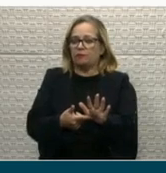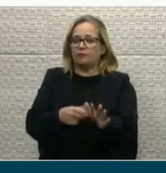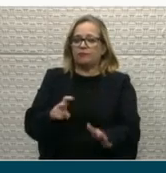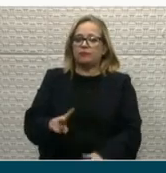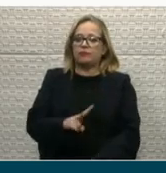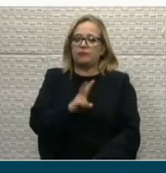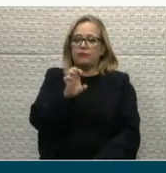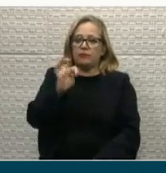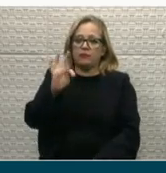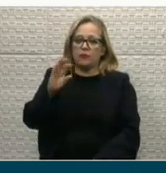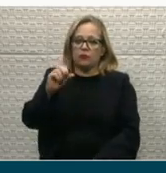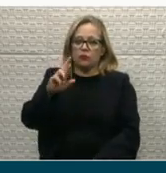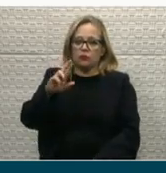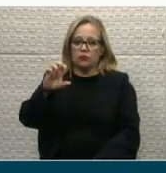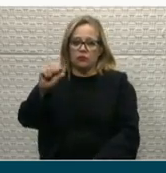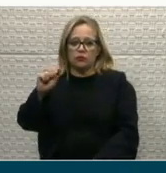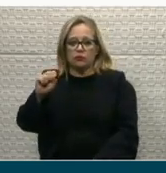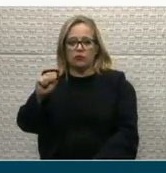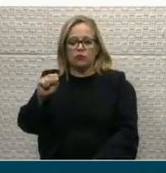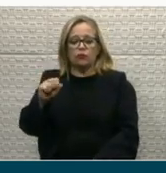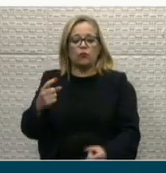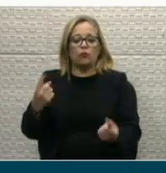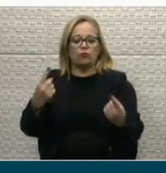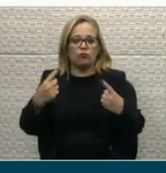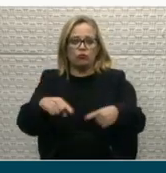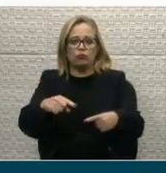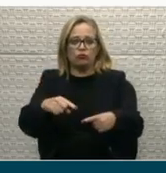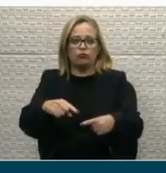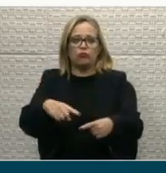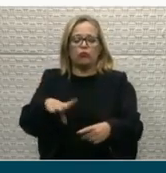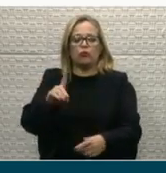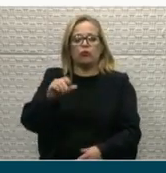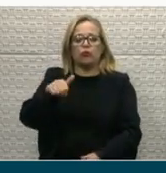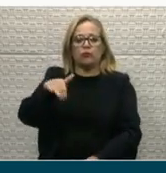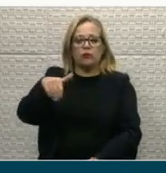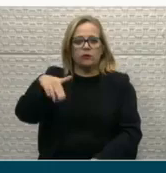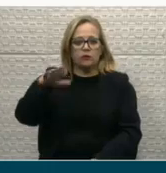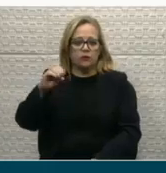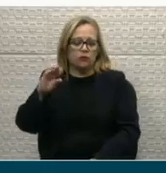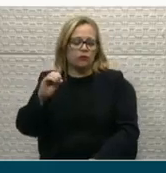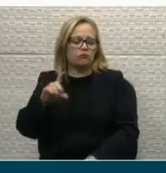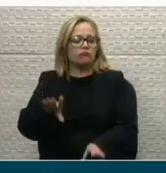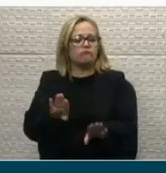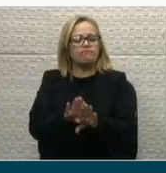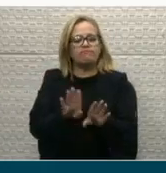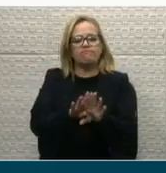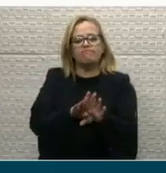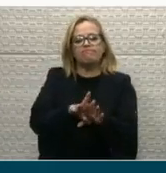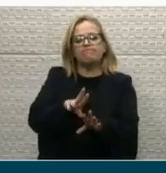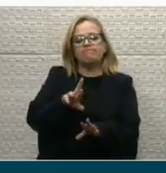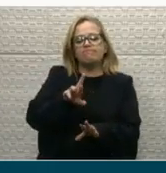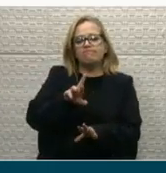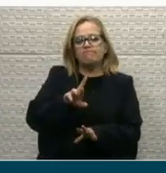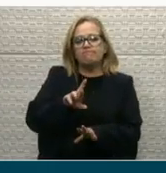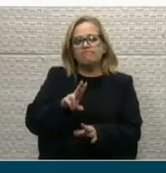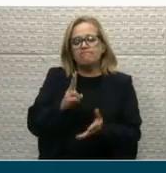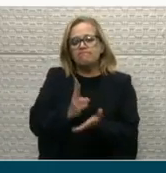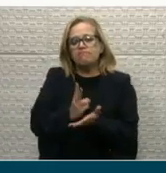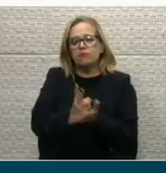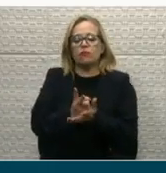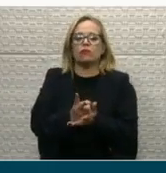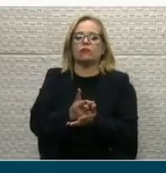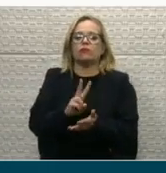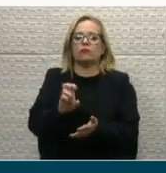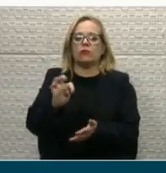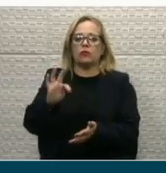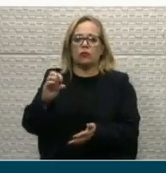base canônica agora no contradomínio, os coeficientes da combinação são exatamente os componentes do vetor.